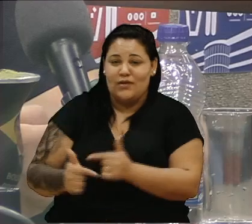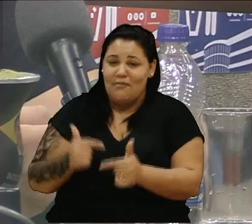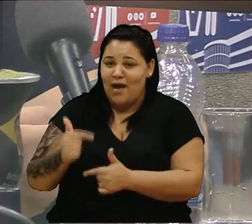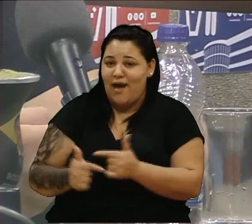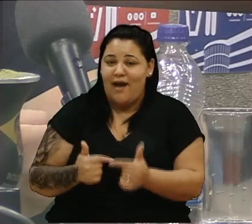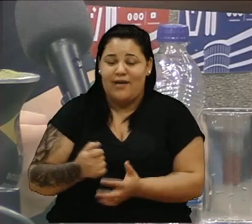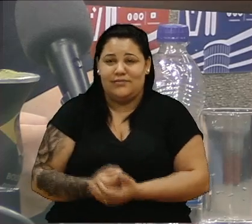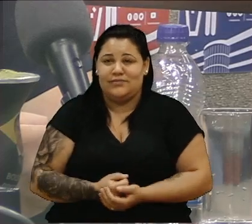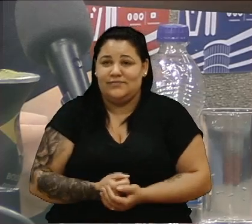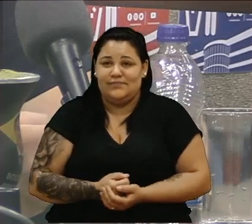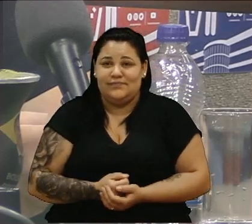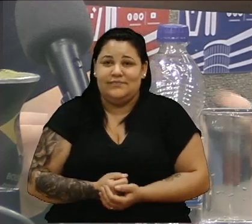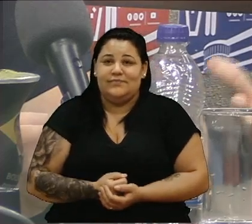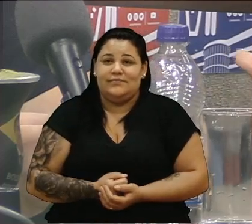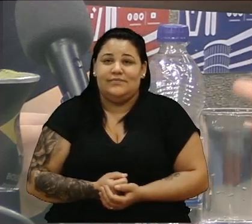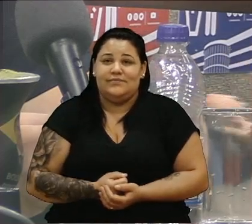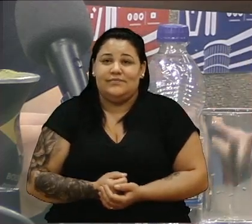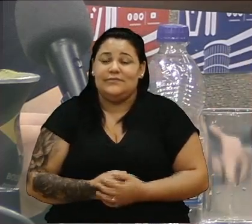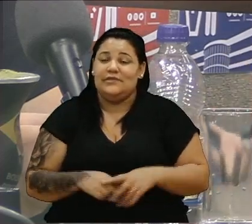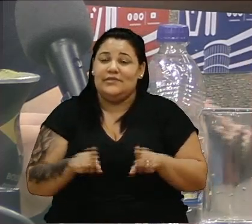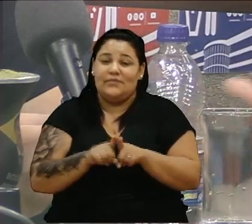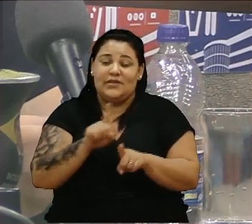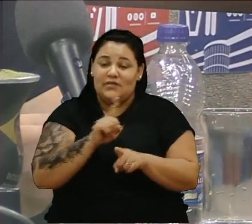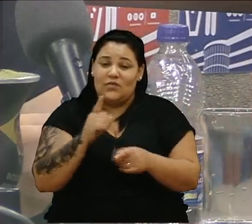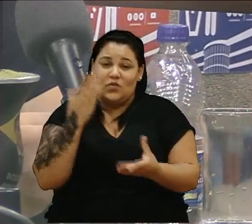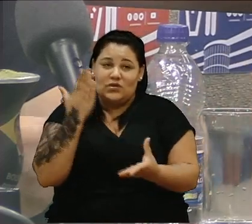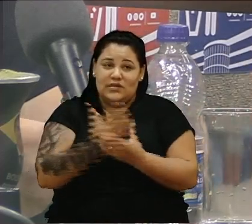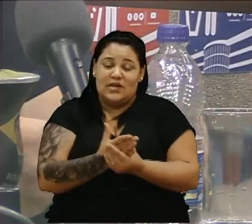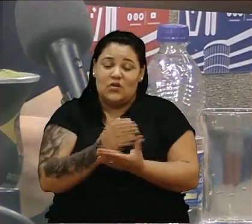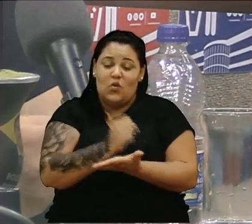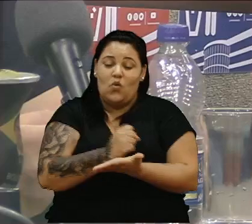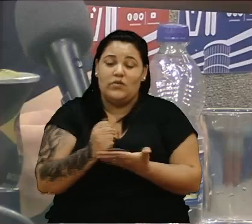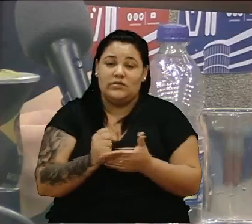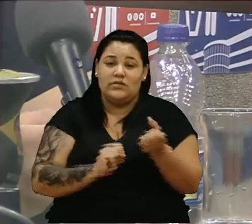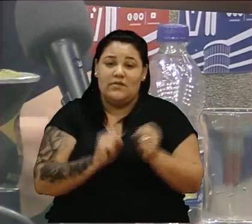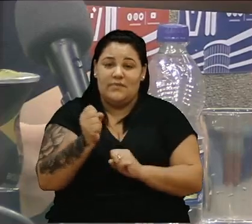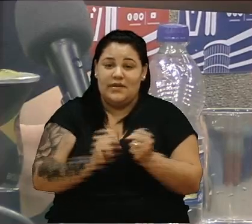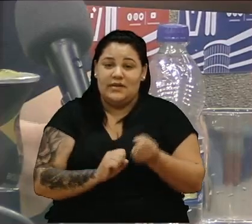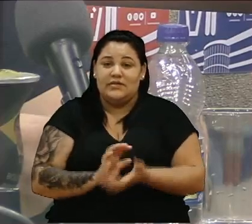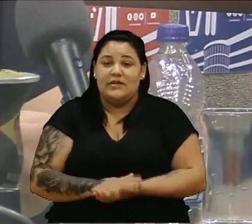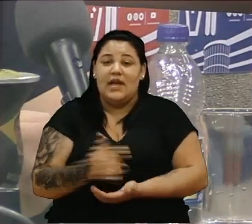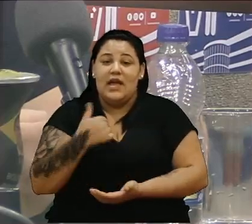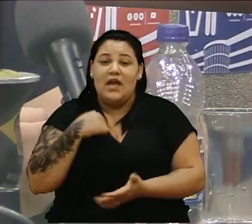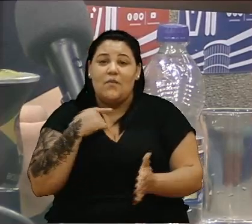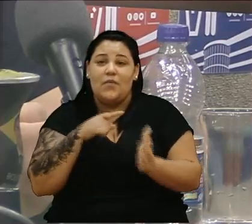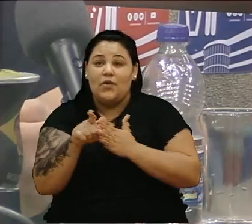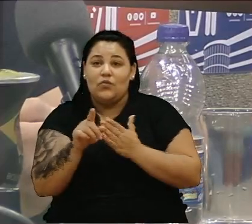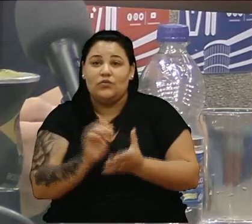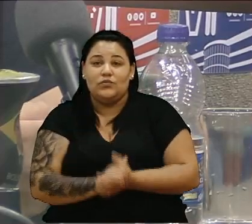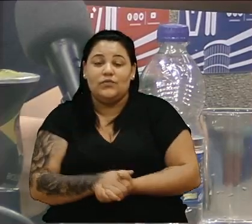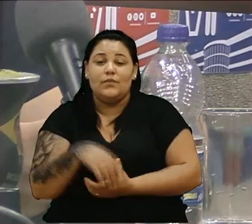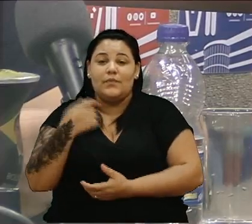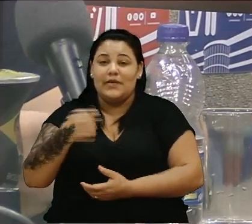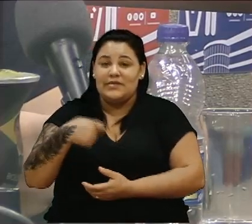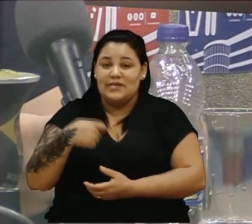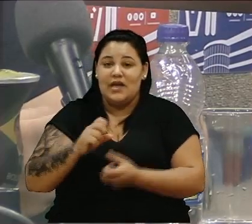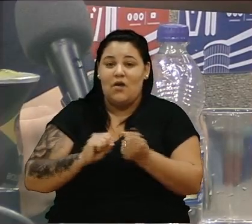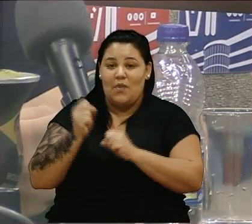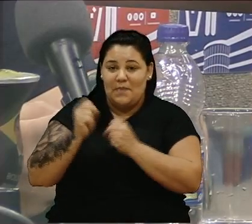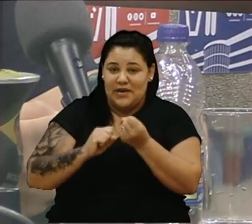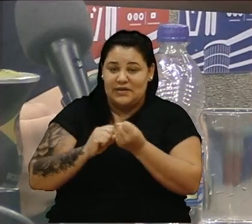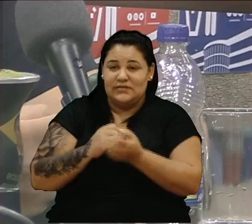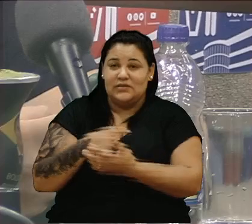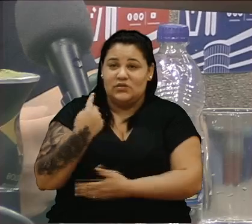Nem sequer o processo de contratação de uma empresa. Aí eu pergunto, precisaria de uma empresa? Nós